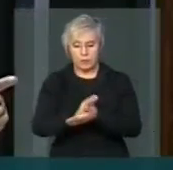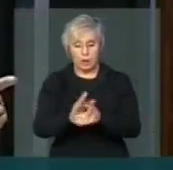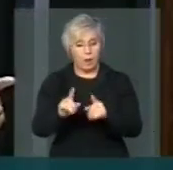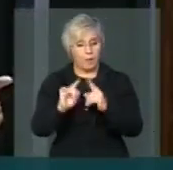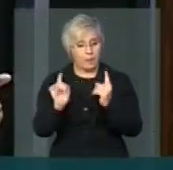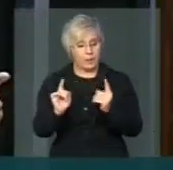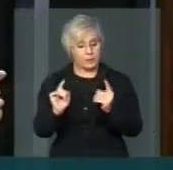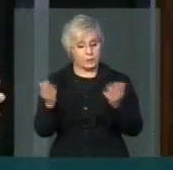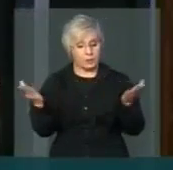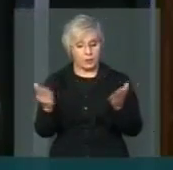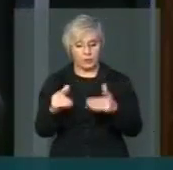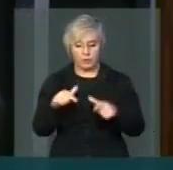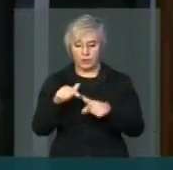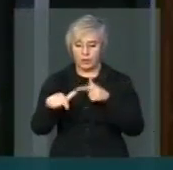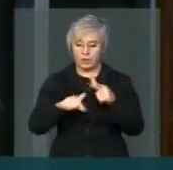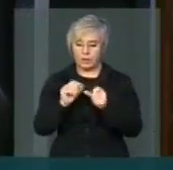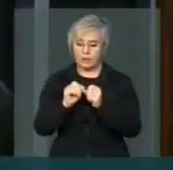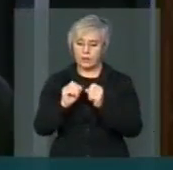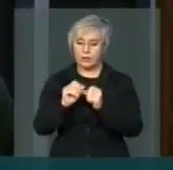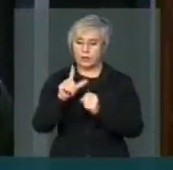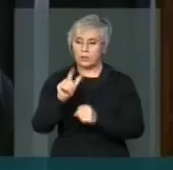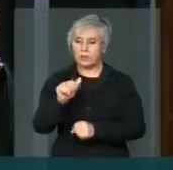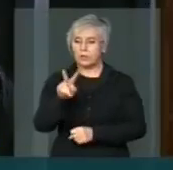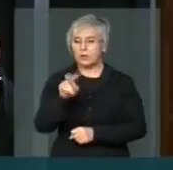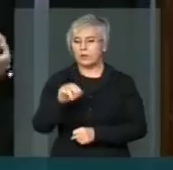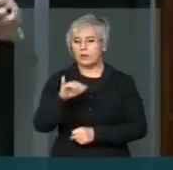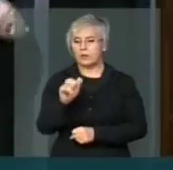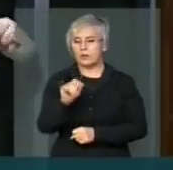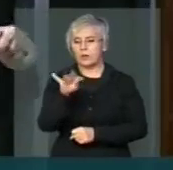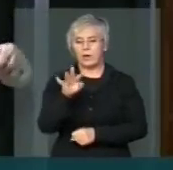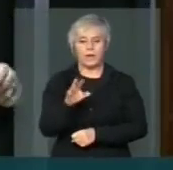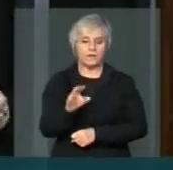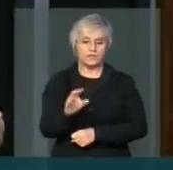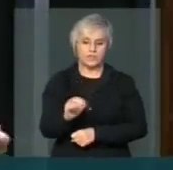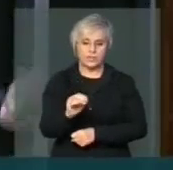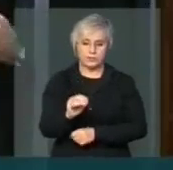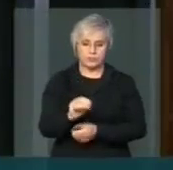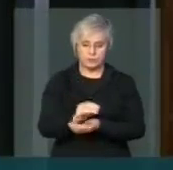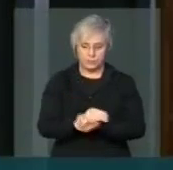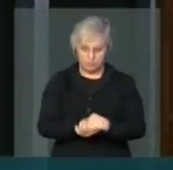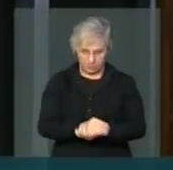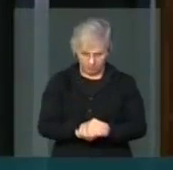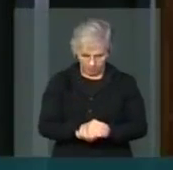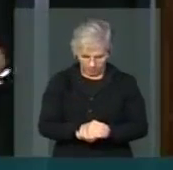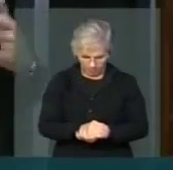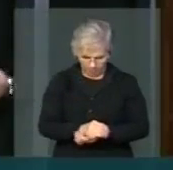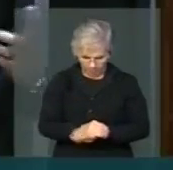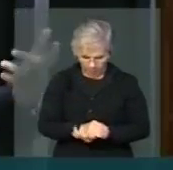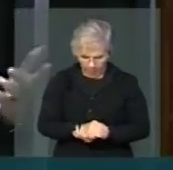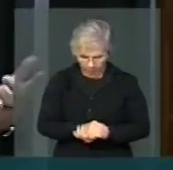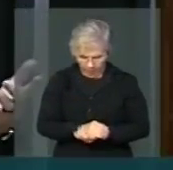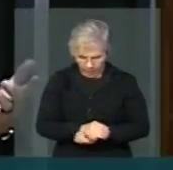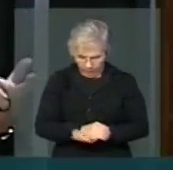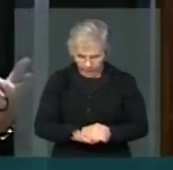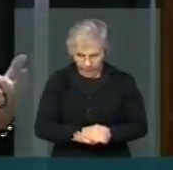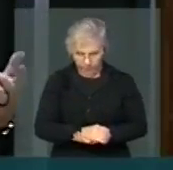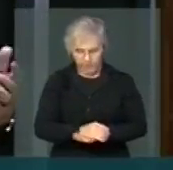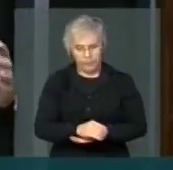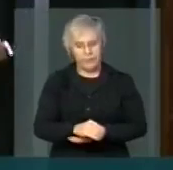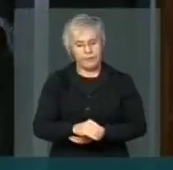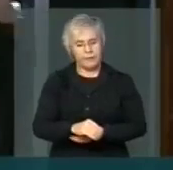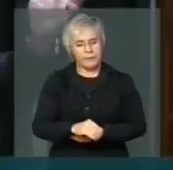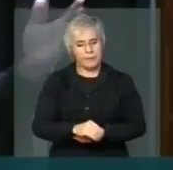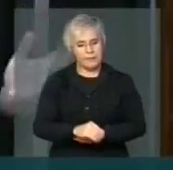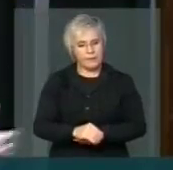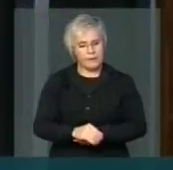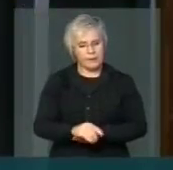pode esquecer disso, criar uma espécie de mar de cumplicidade no parlamento para que a Lava Jato não incida sobre nós,